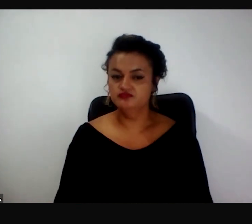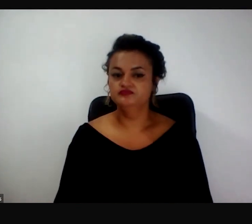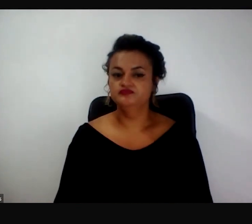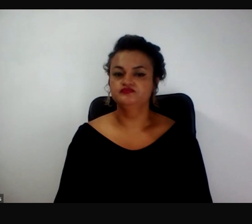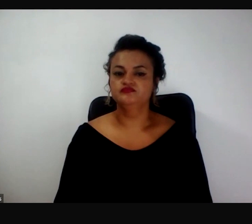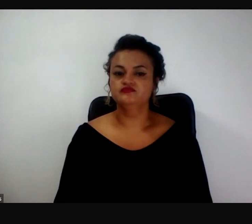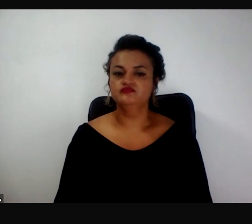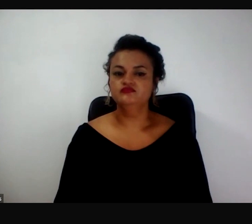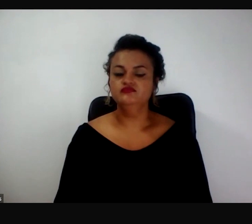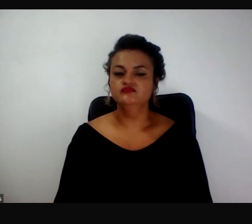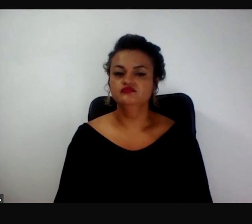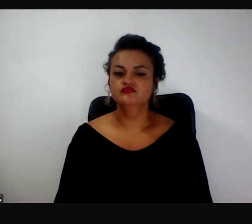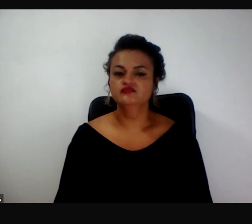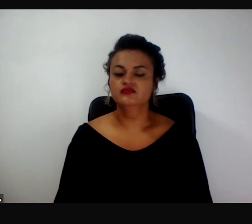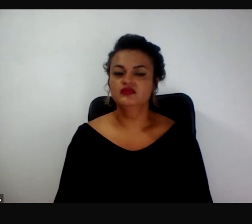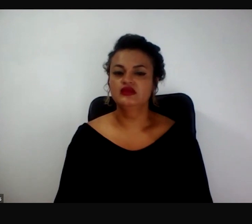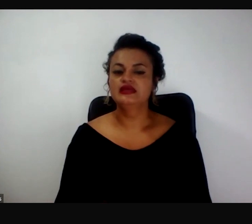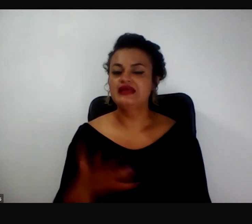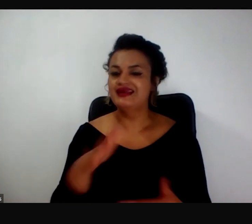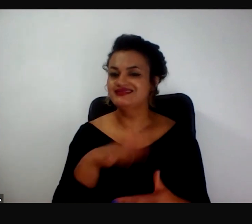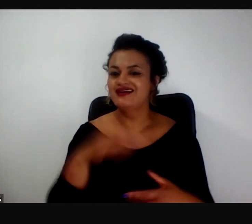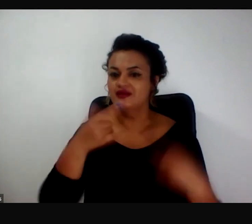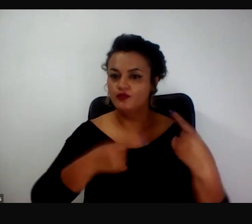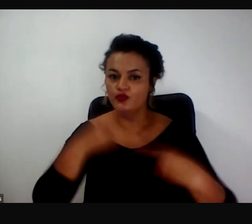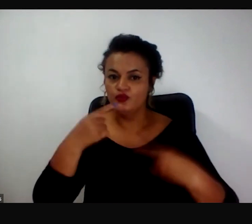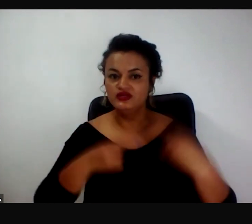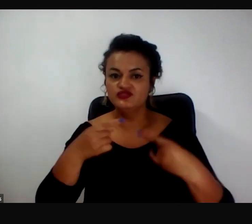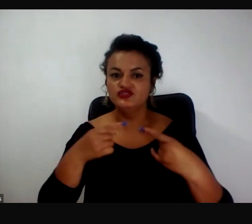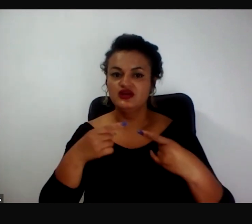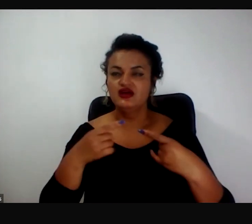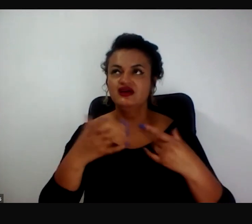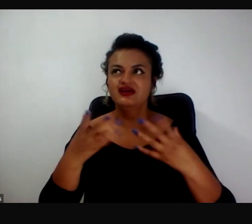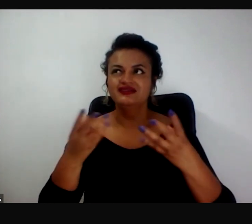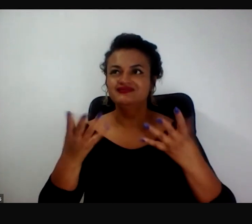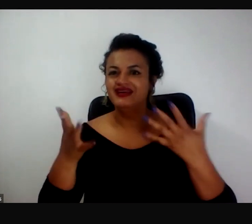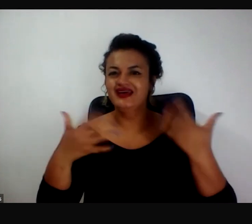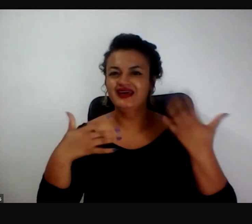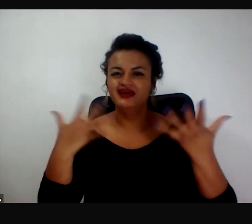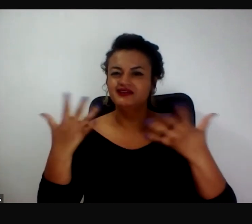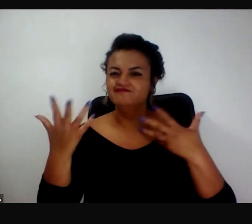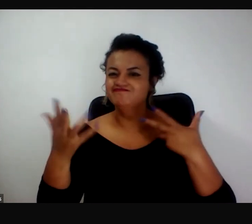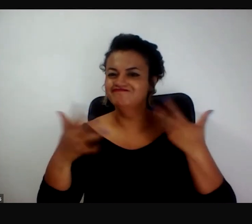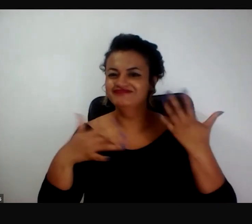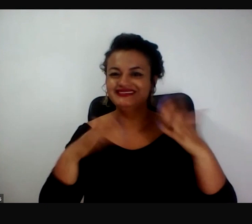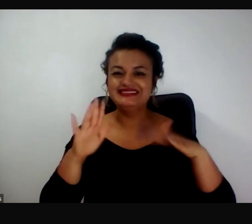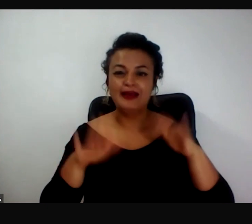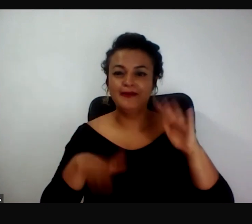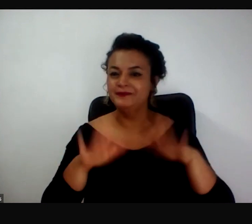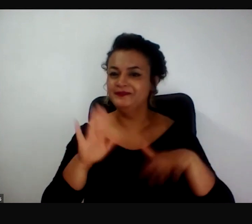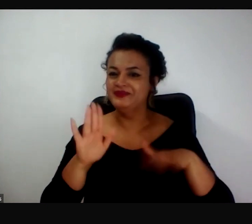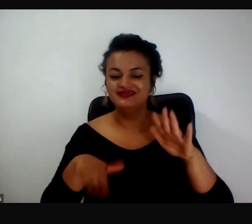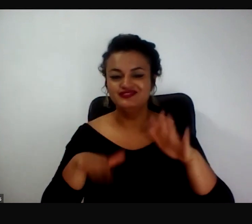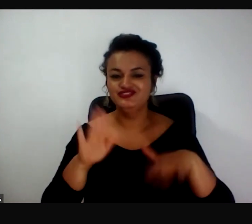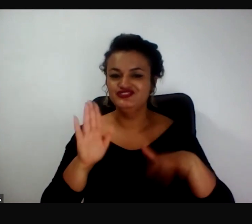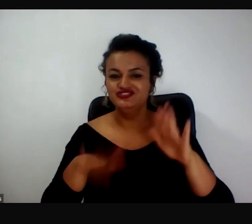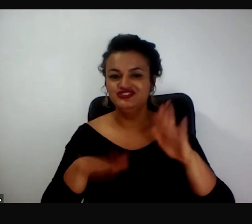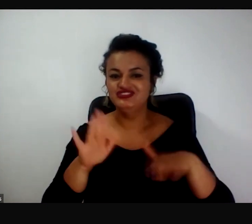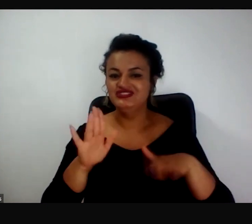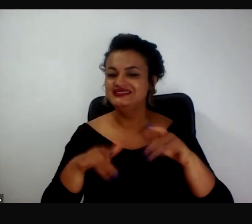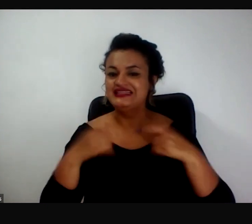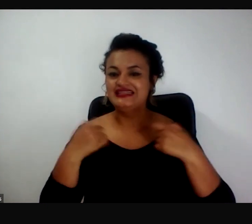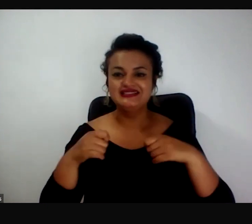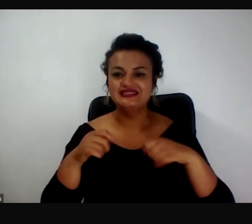a vertente política é muito evidente, sim. E é muito evidente também do ponto de vista de quem tem